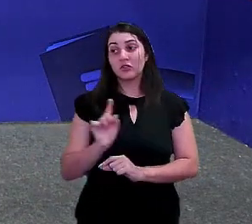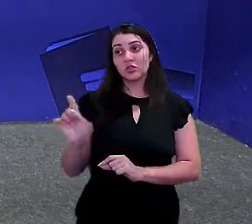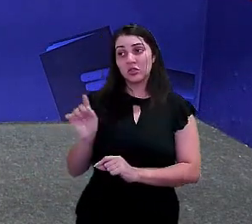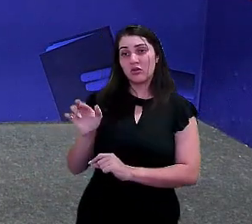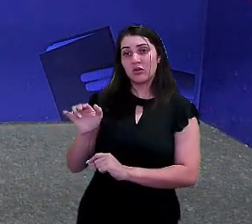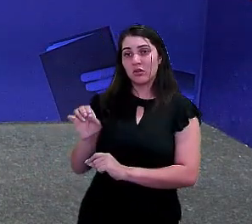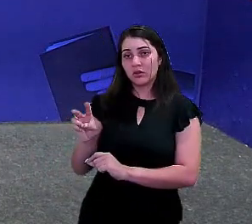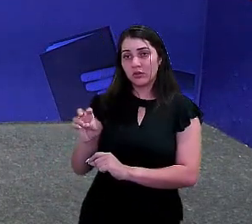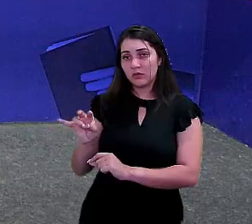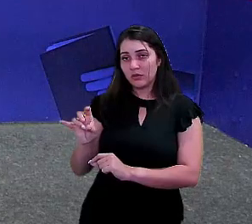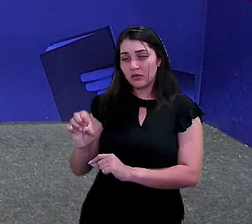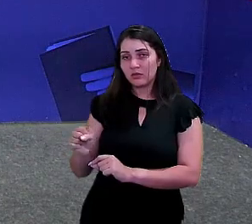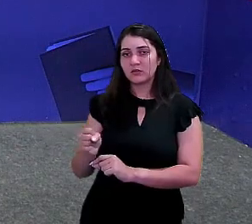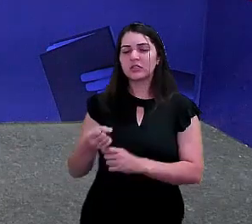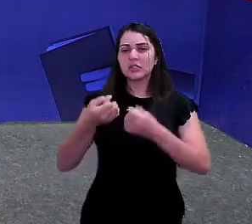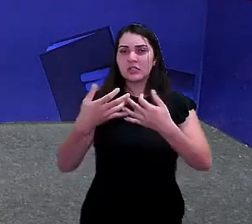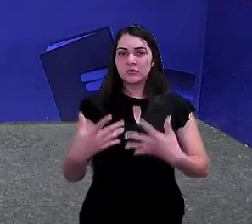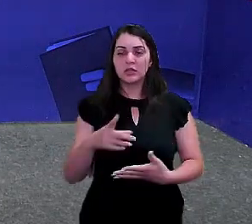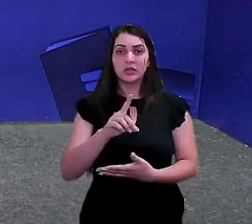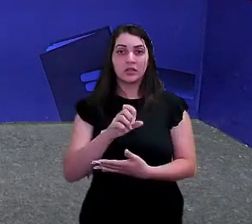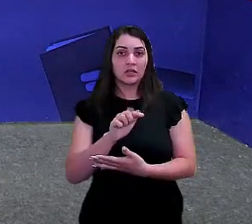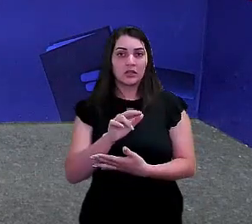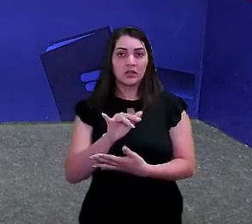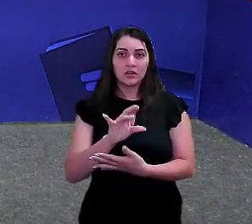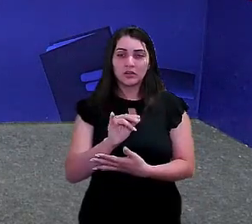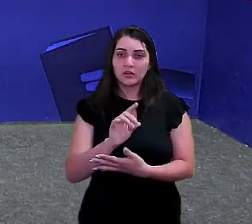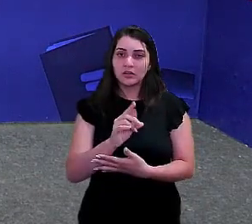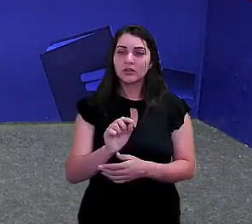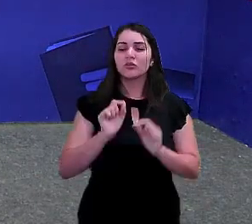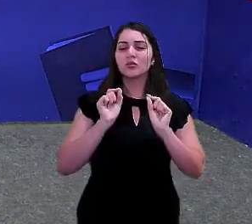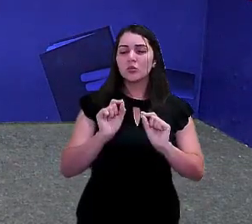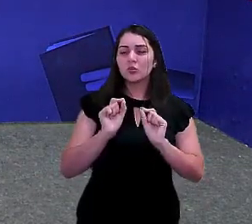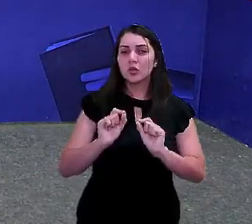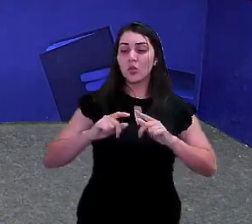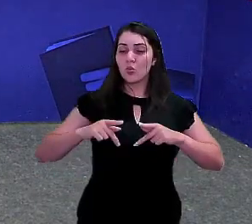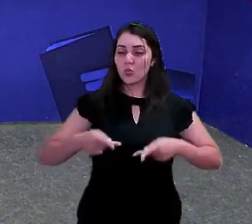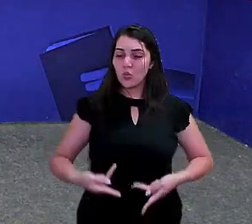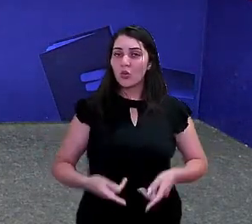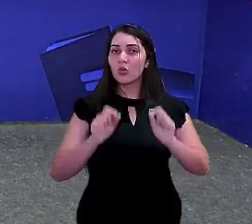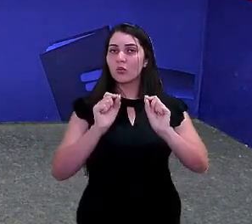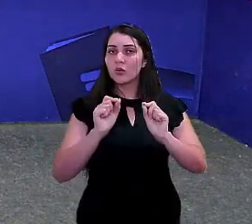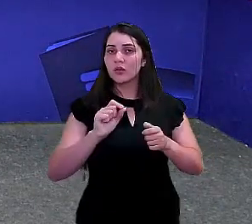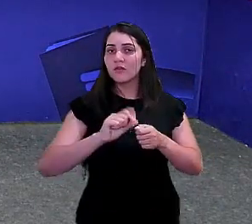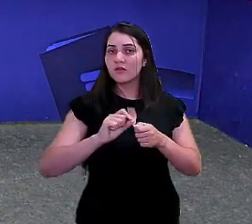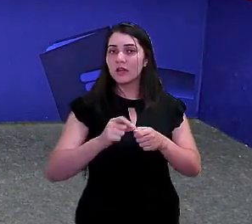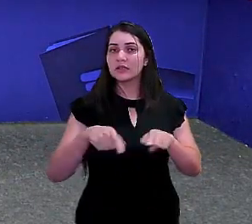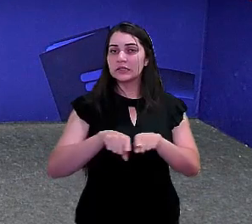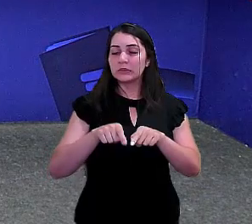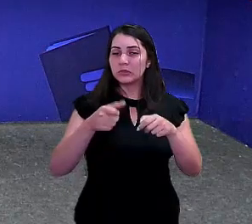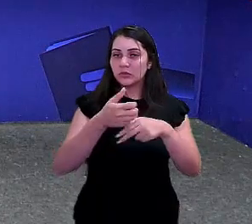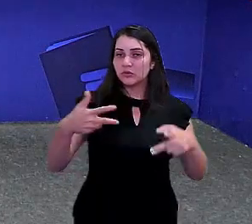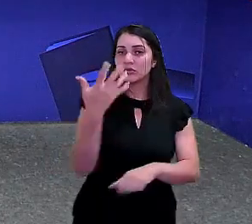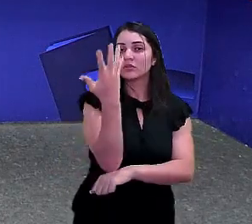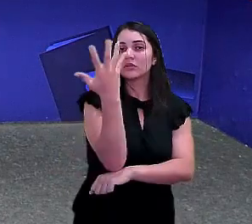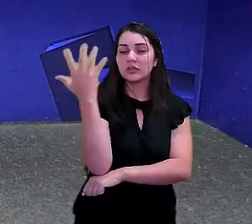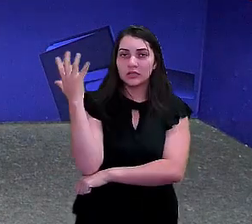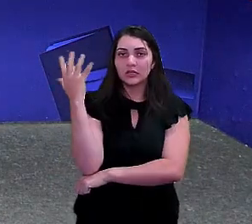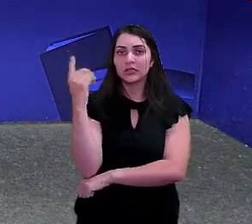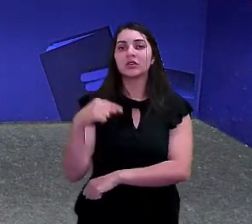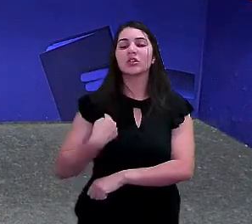renováveis. Falamos sobre degradação ambiental, sobre a ação do homem e os recursos da natureza. Falamos